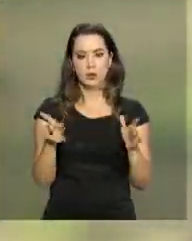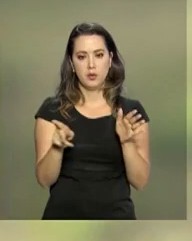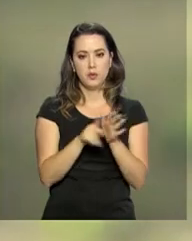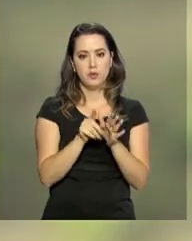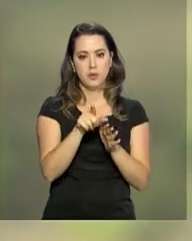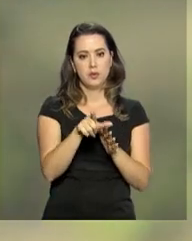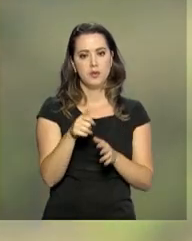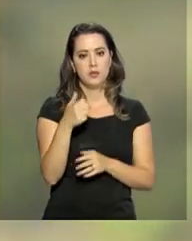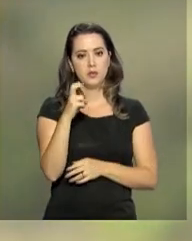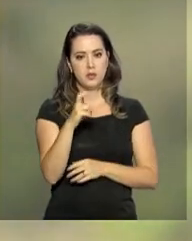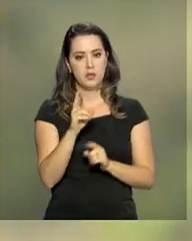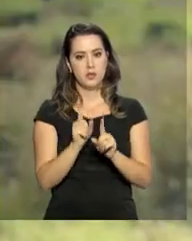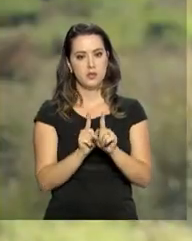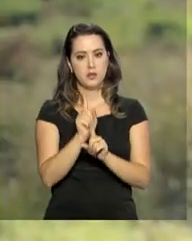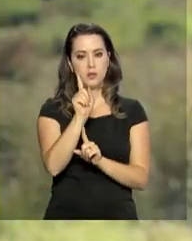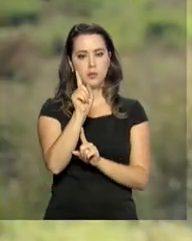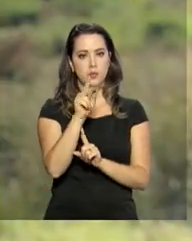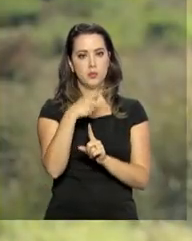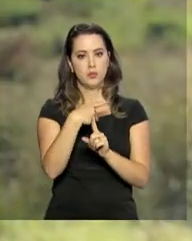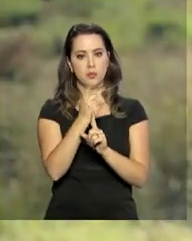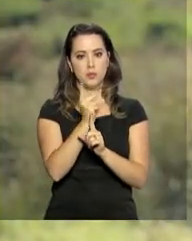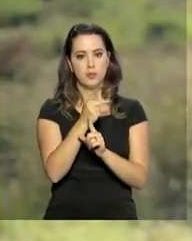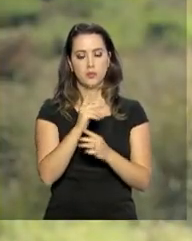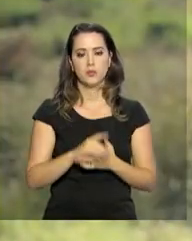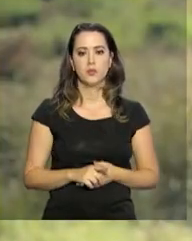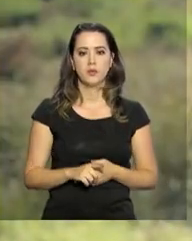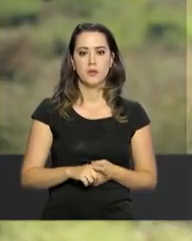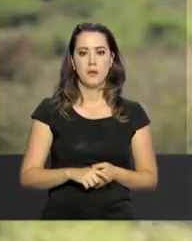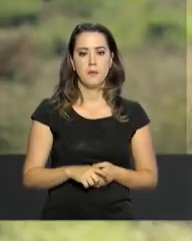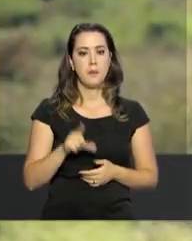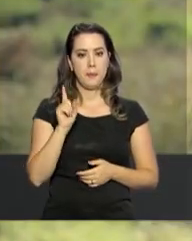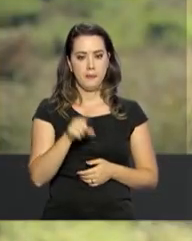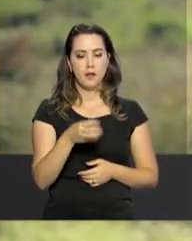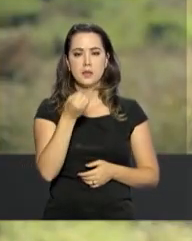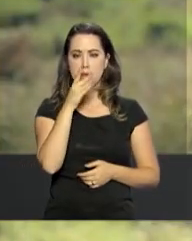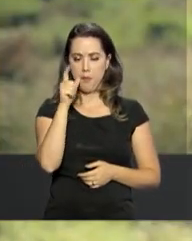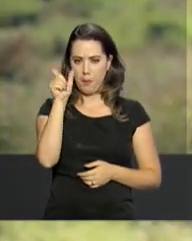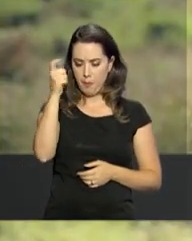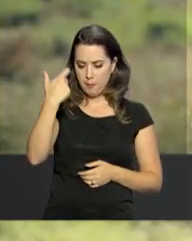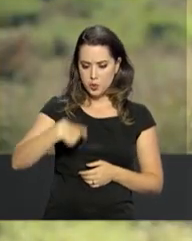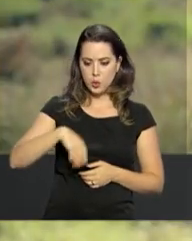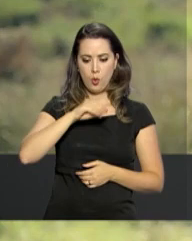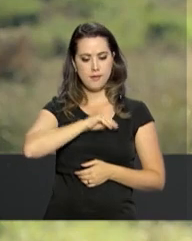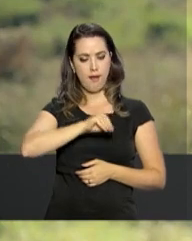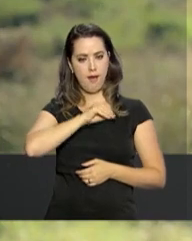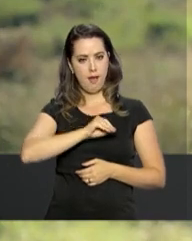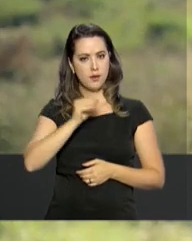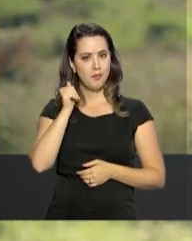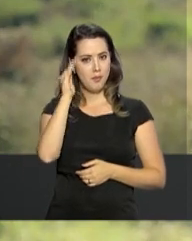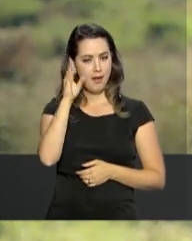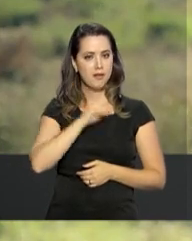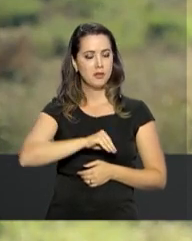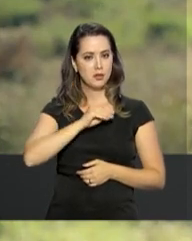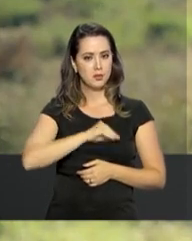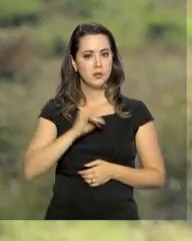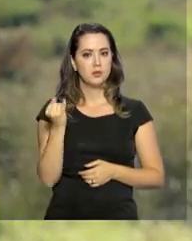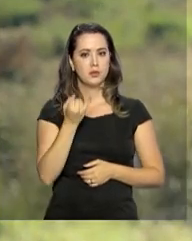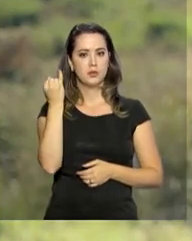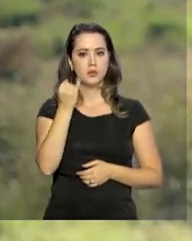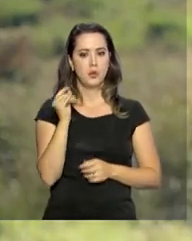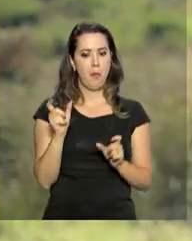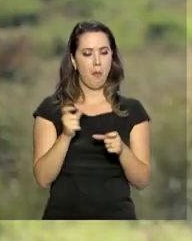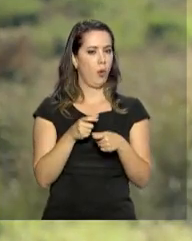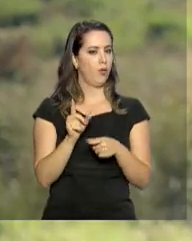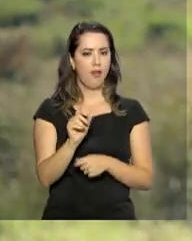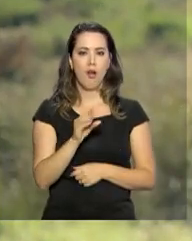instaladas 15 torres isso vem agregar valor na renda do produtor né e é uma renda expressiva não é pouca